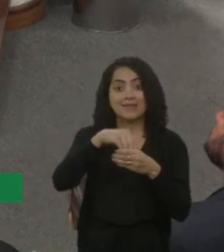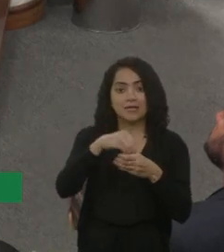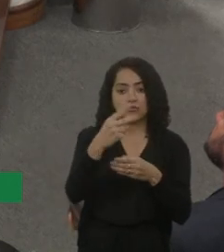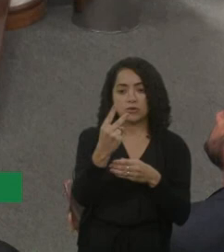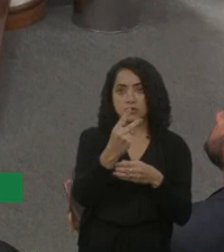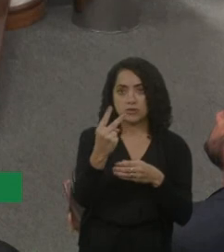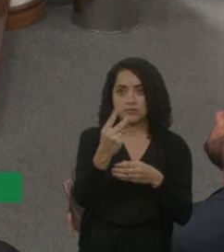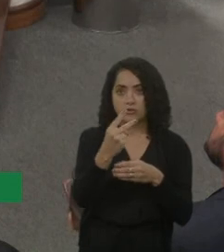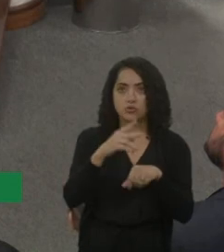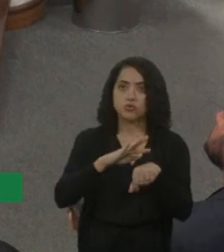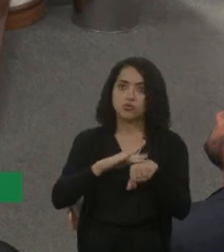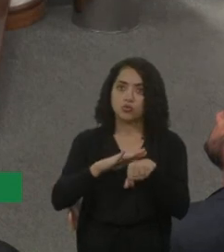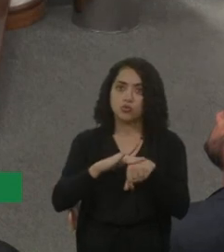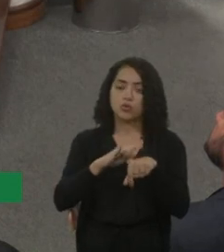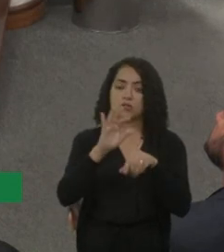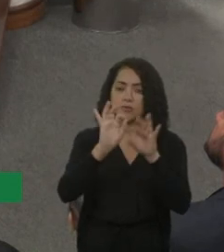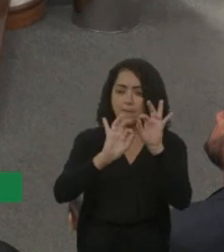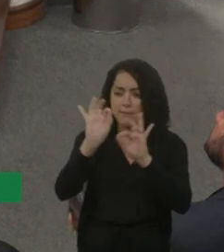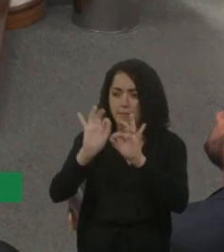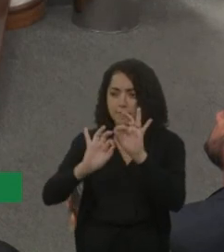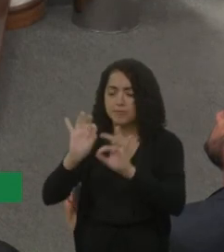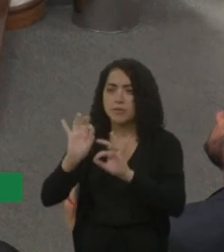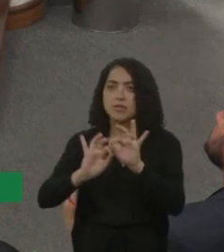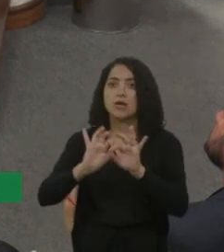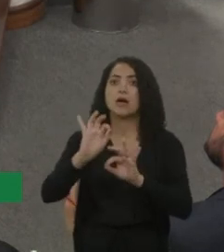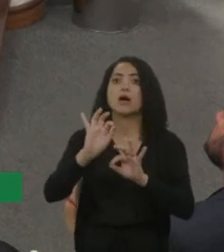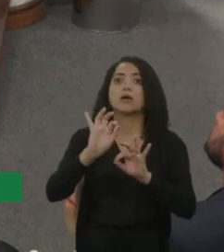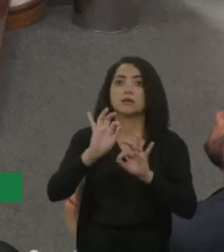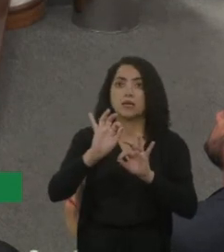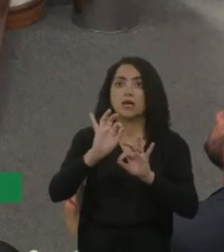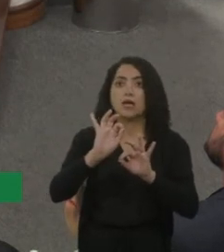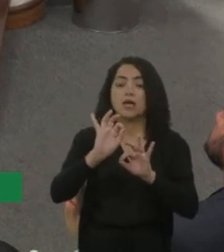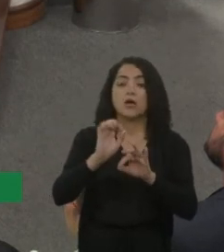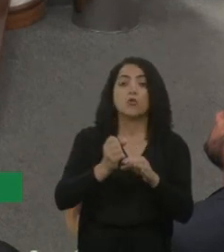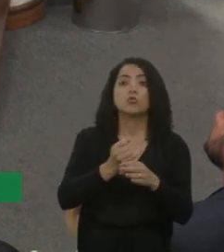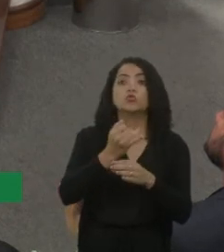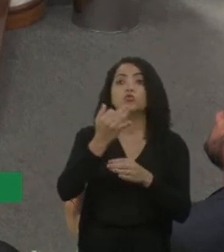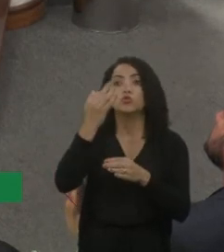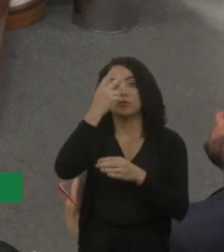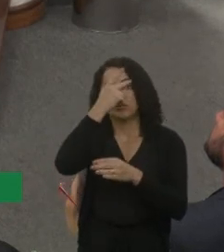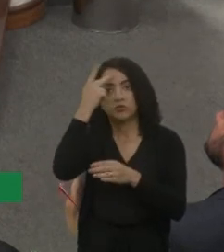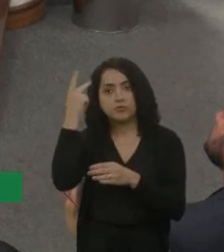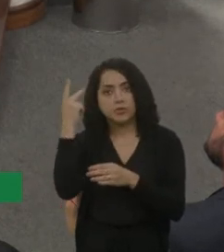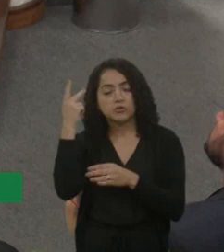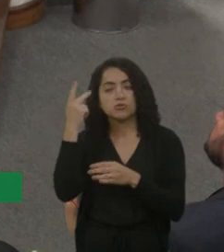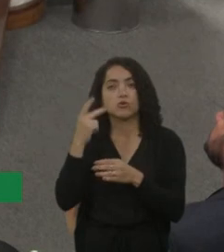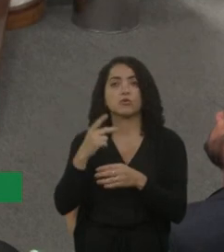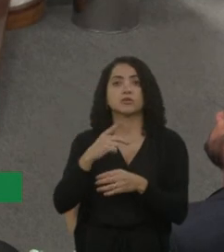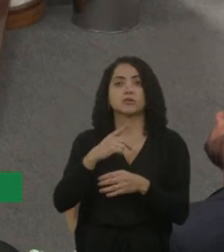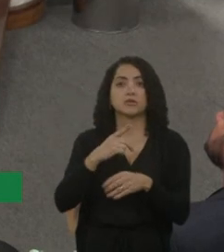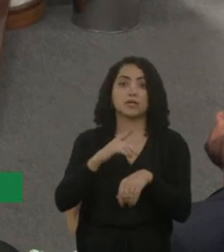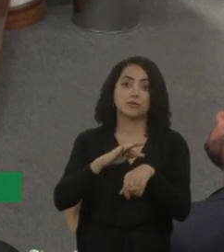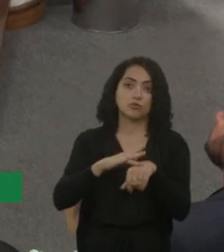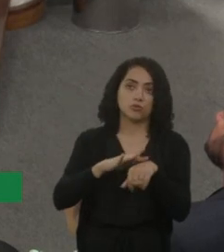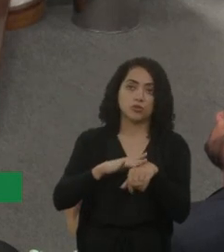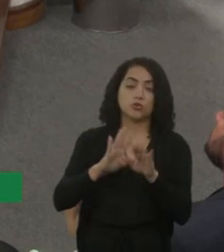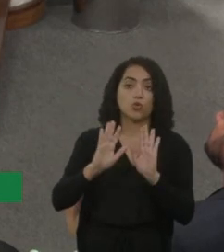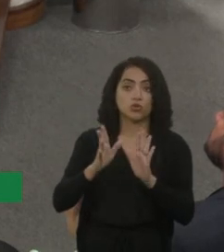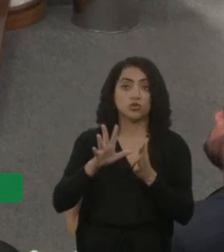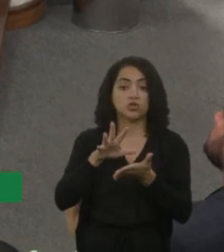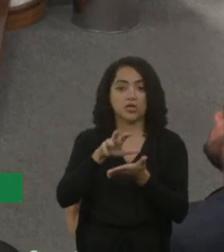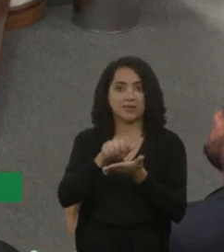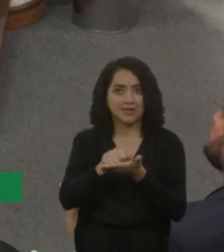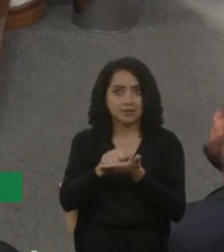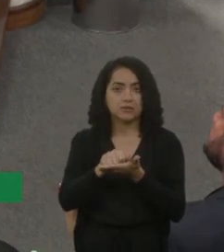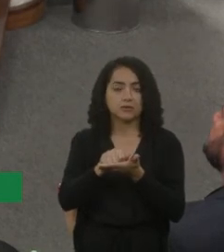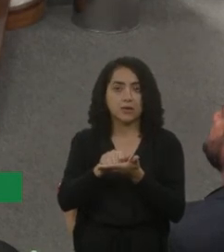começou a mapear o número de pessoas com doenças raras no Estado. Hoje, a gente já tem cadastrado mais de